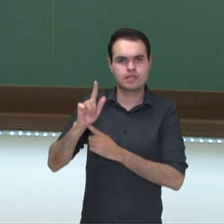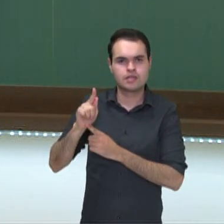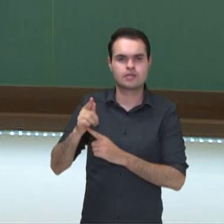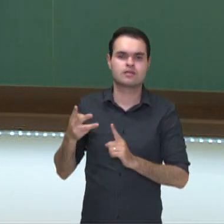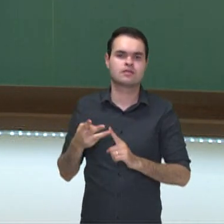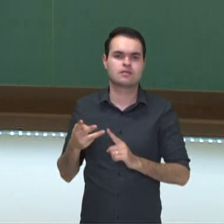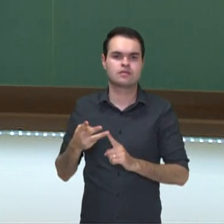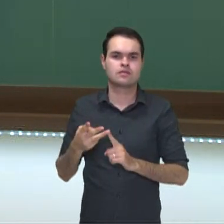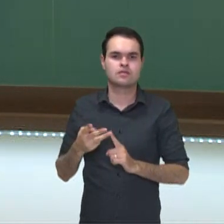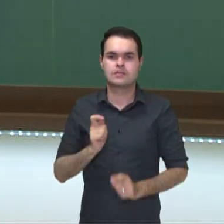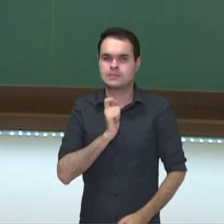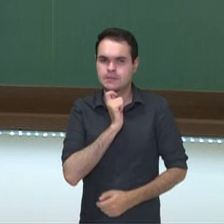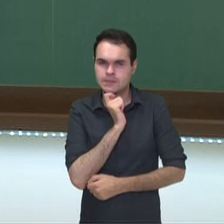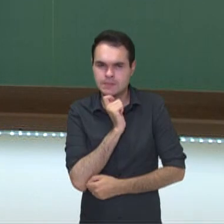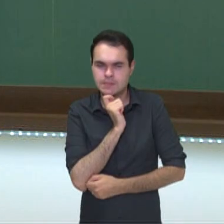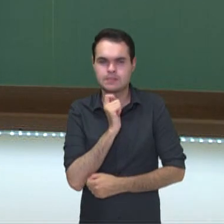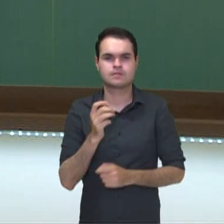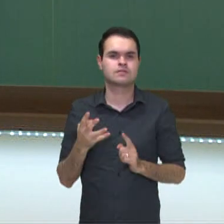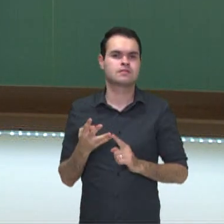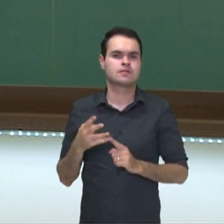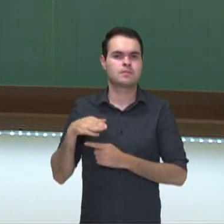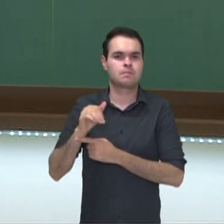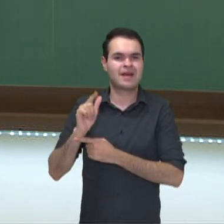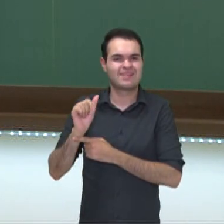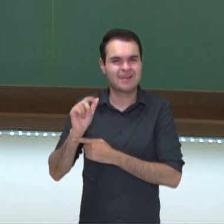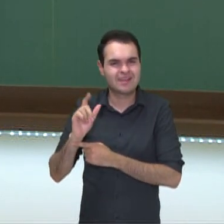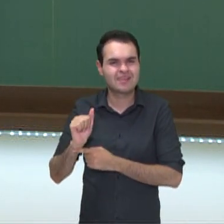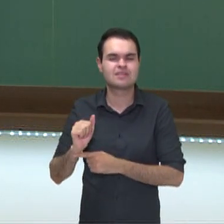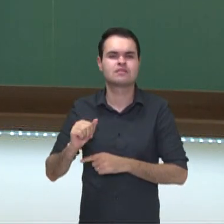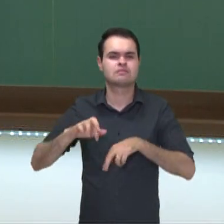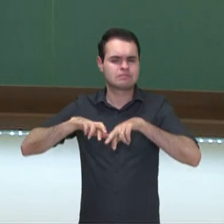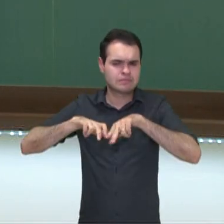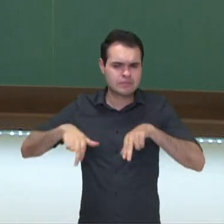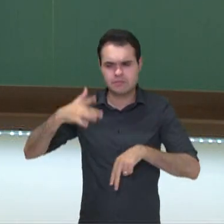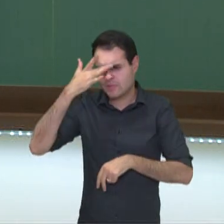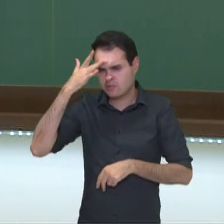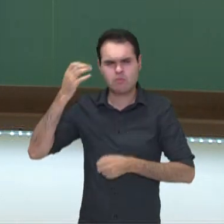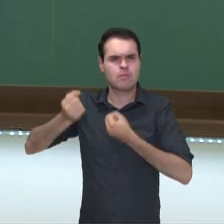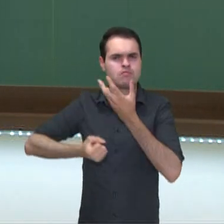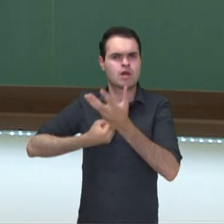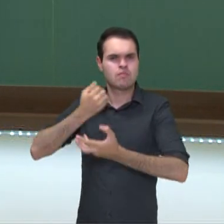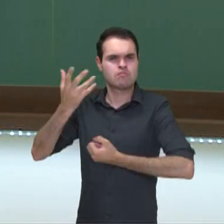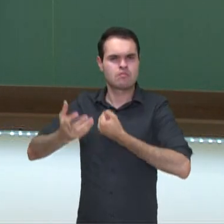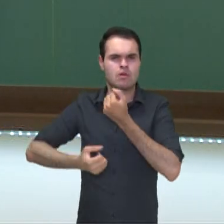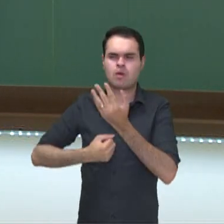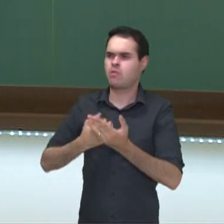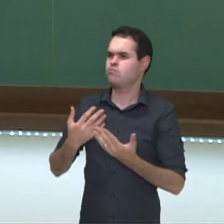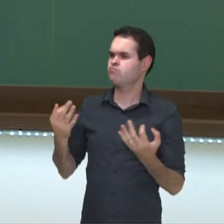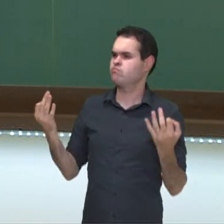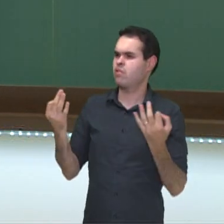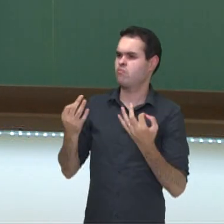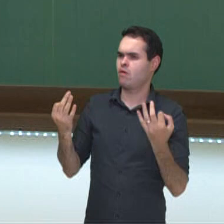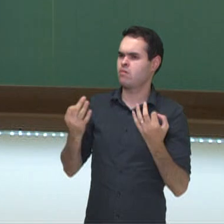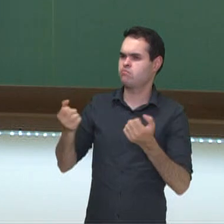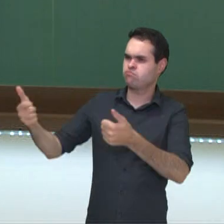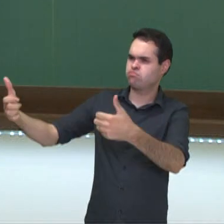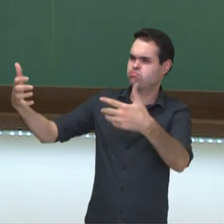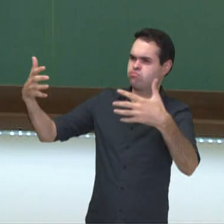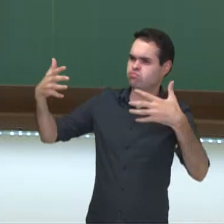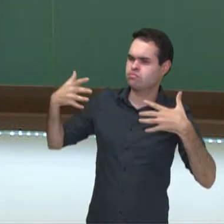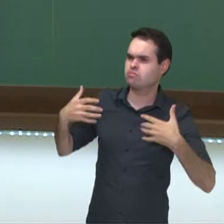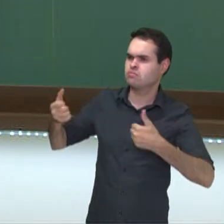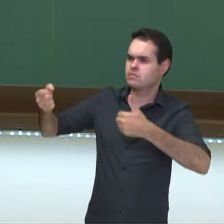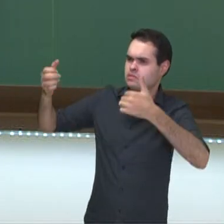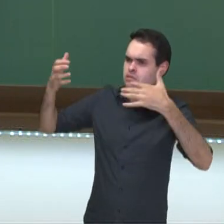Jobs, Malala, são pessoas que falam muito bem, se expressam muito bem. Se você jogar o nome de qualquer uma delas aí